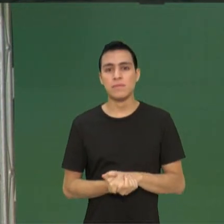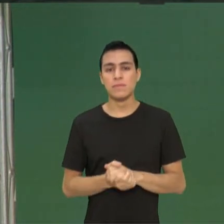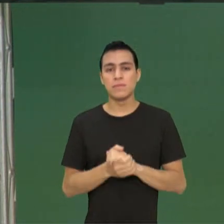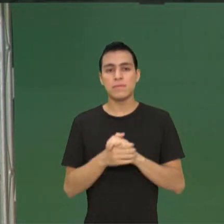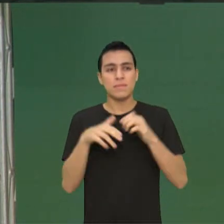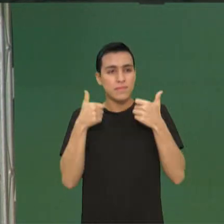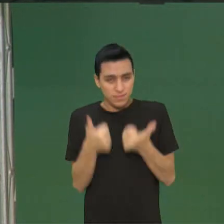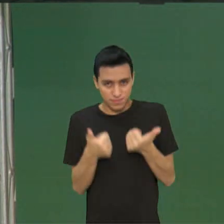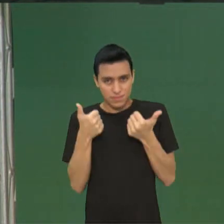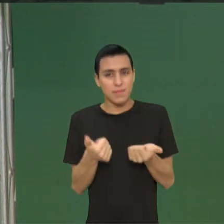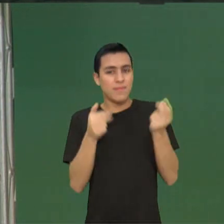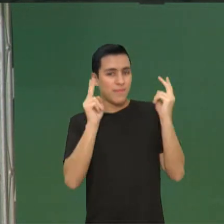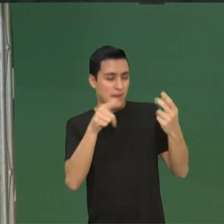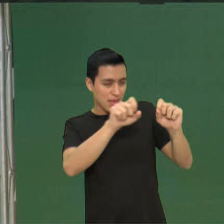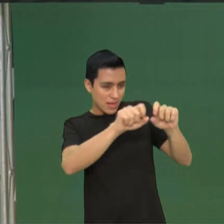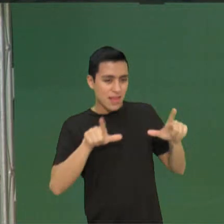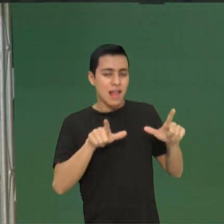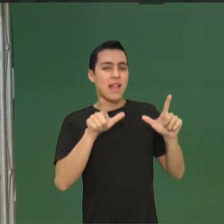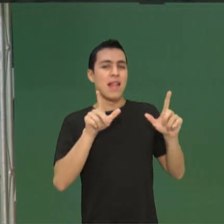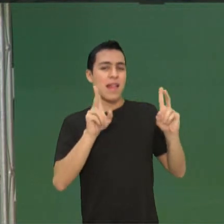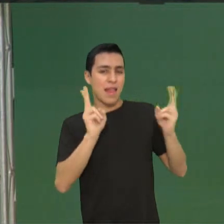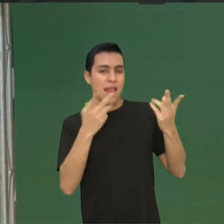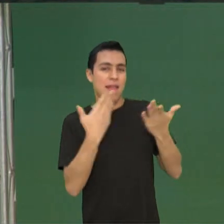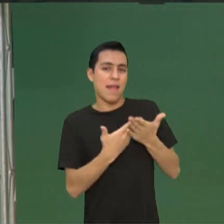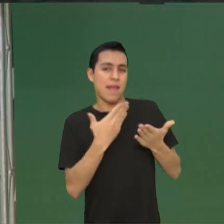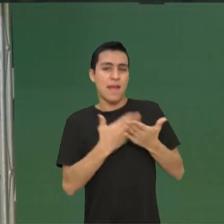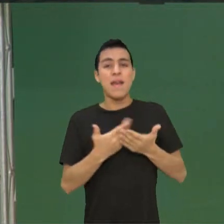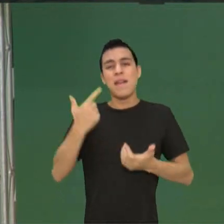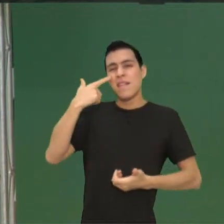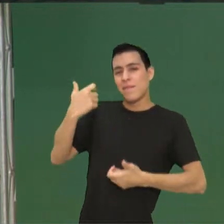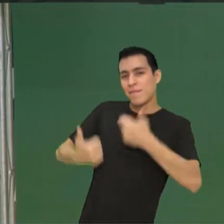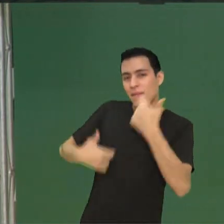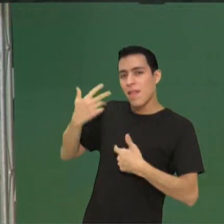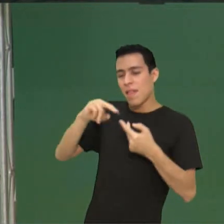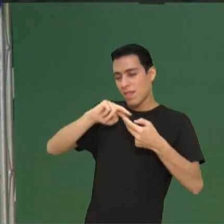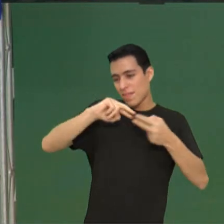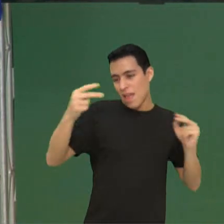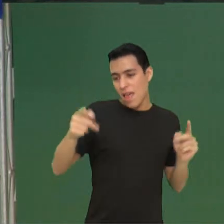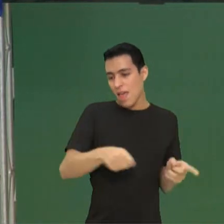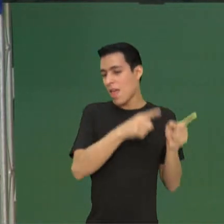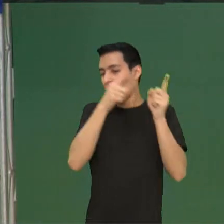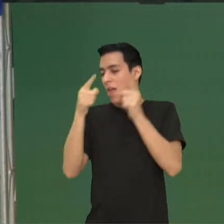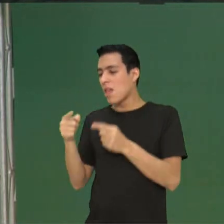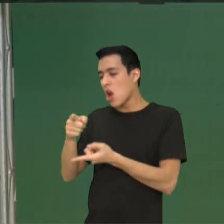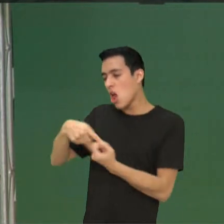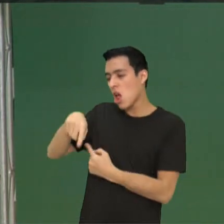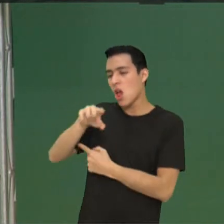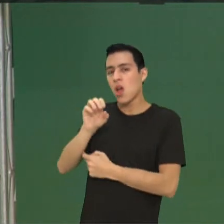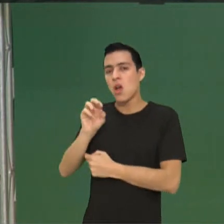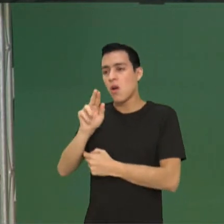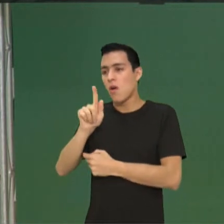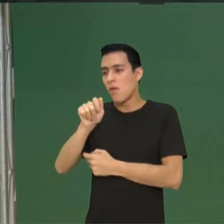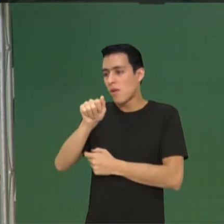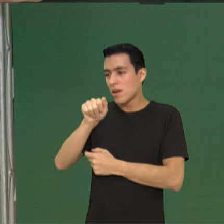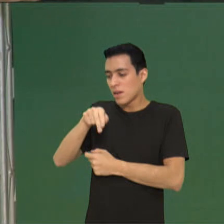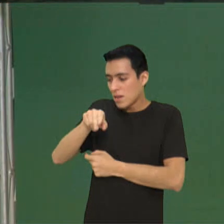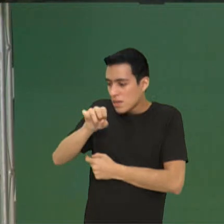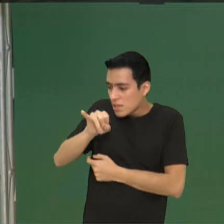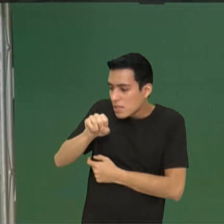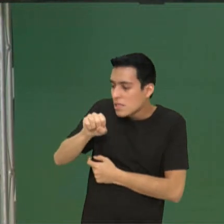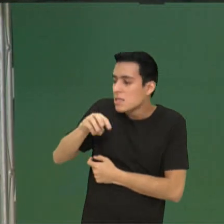nos anos 1800. Com Gregor Mendel, desconhecia o que eram os tais fatores hereditários, que